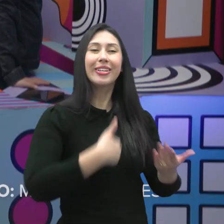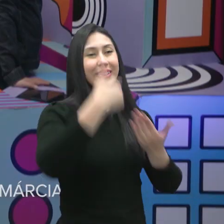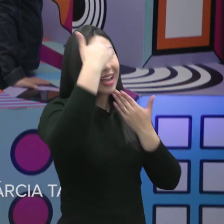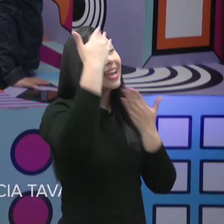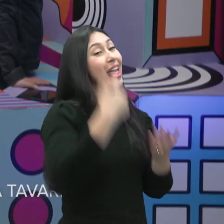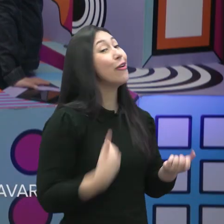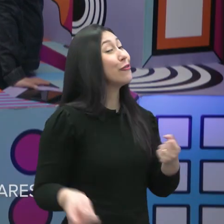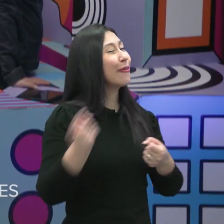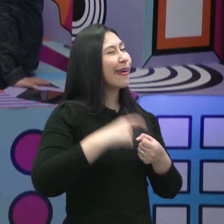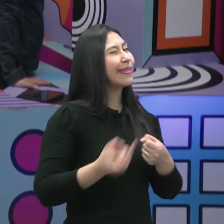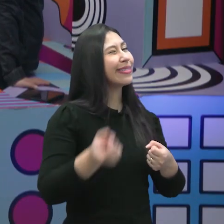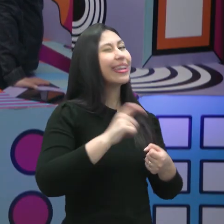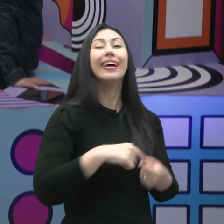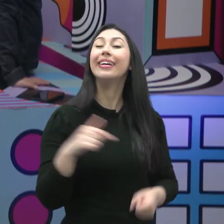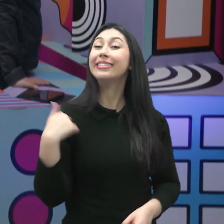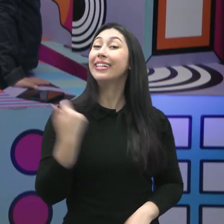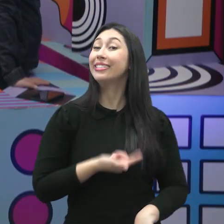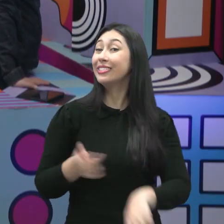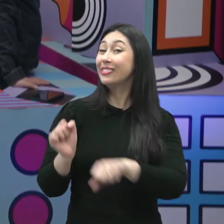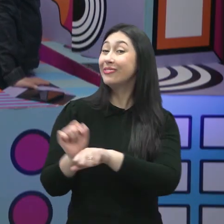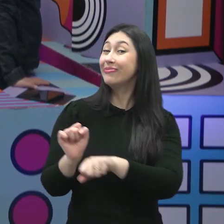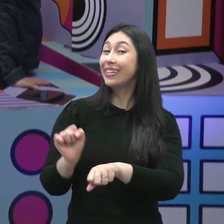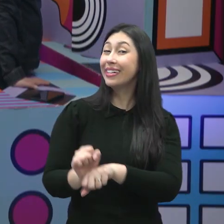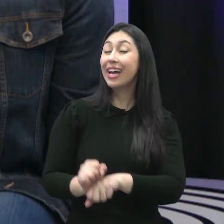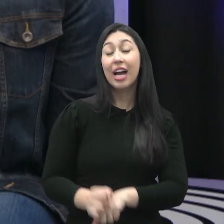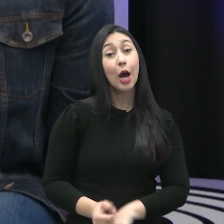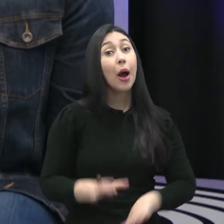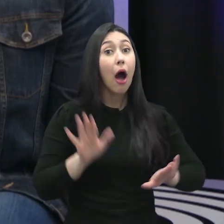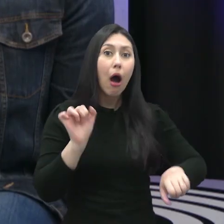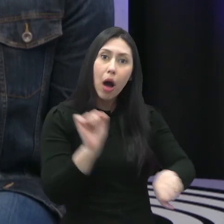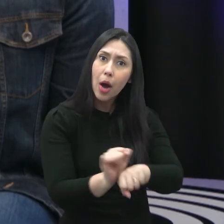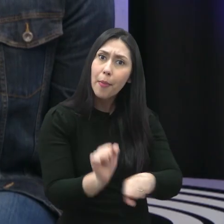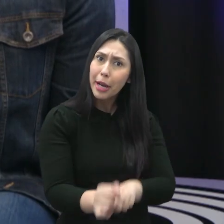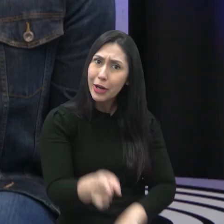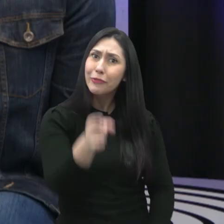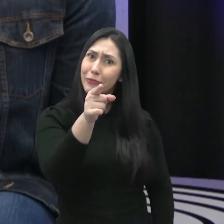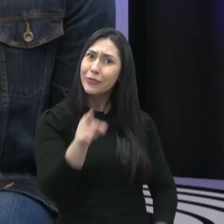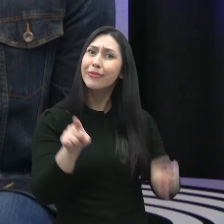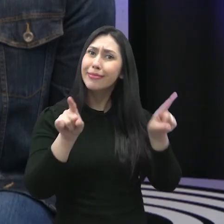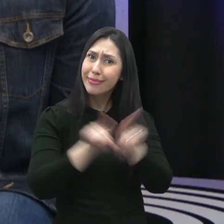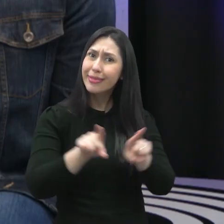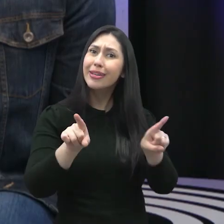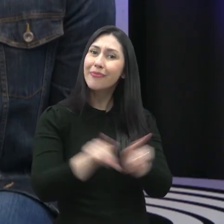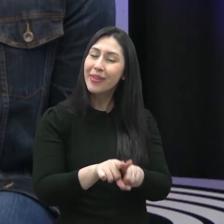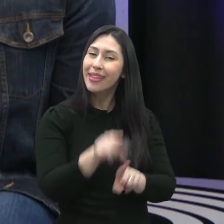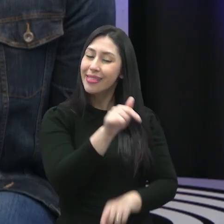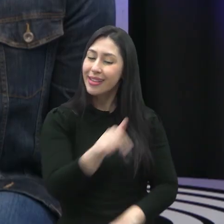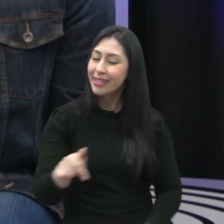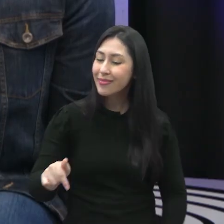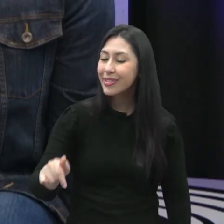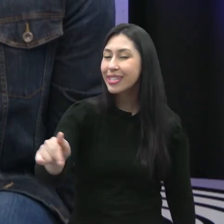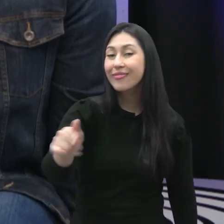vou voltar mais vezes. Com certeza, vamos esperar por Volte. você. E vamos esperar por você que está acompanhando, tá ligado de hoje também, viu? Na